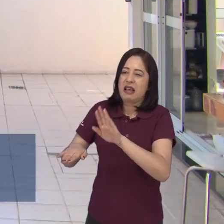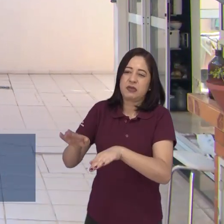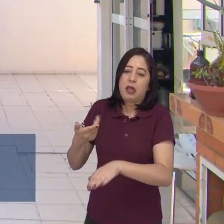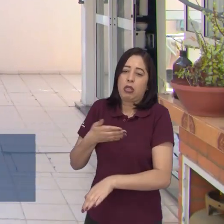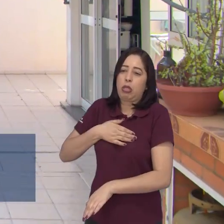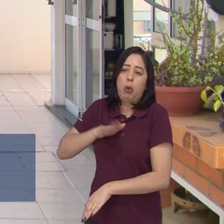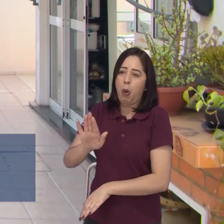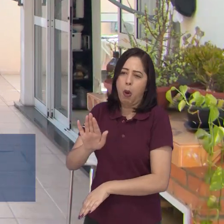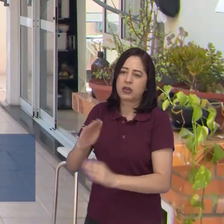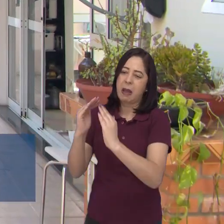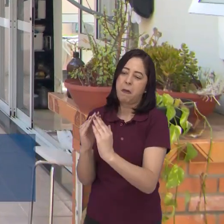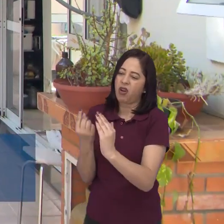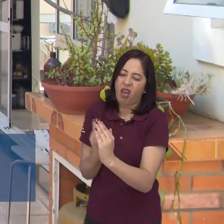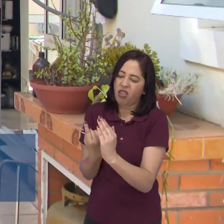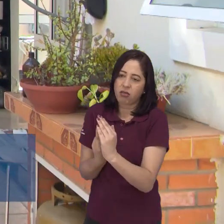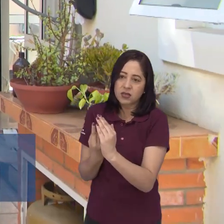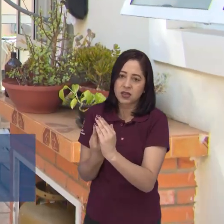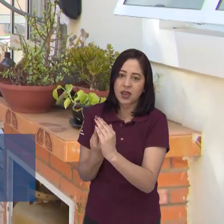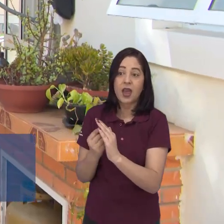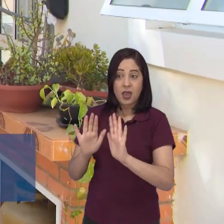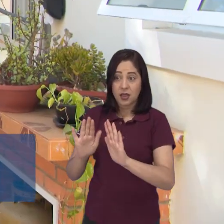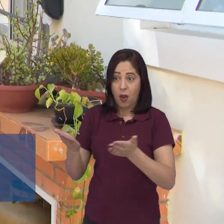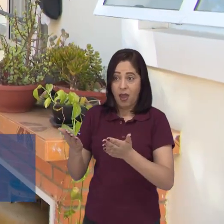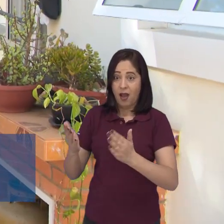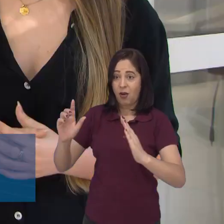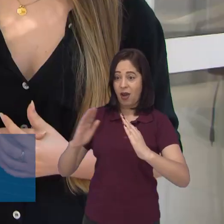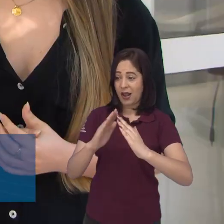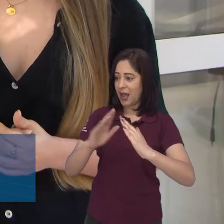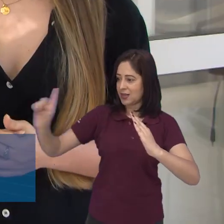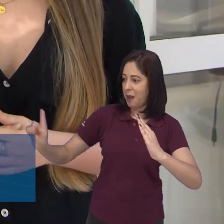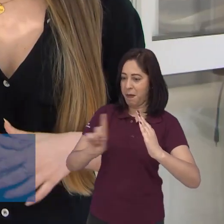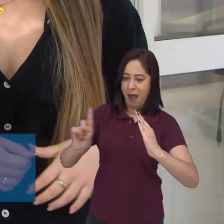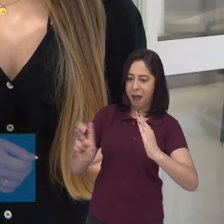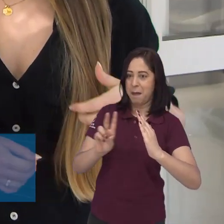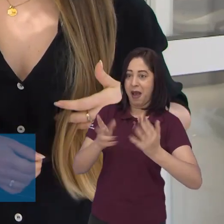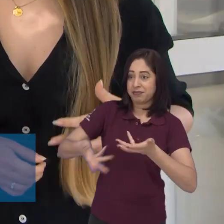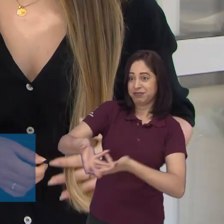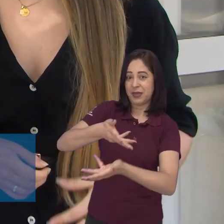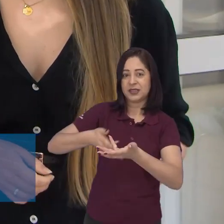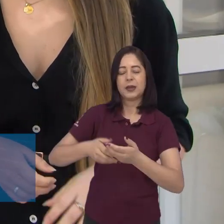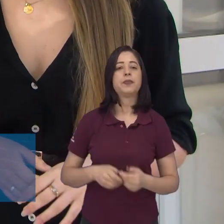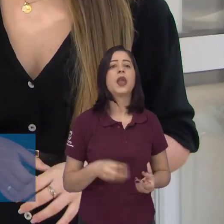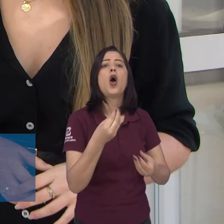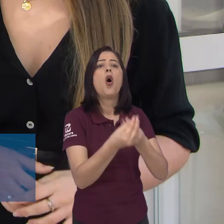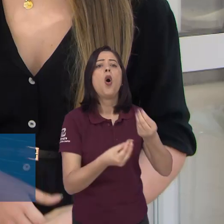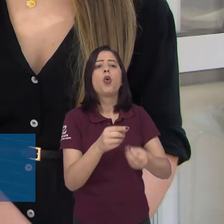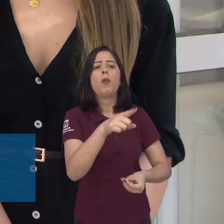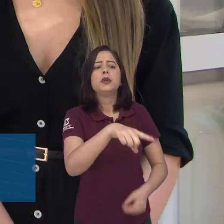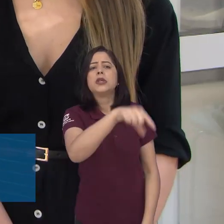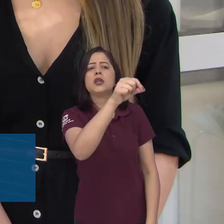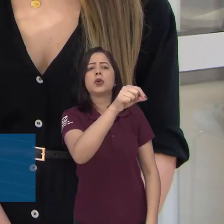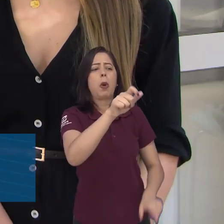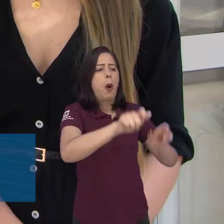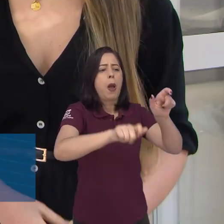que sai mais em conta. E aí a gente começou aí nesse mercado. Isabela, vou te perguntar também como é que vocês selecionam, né, as pessoas